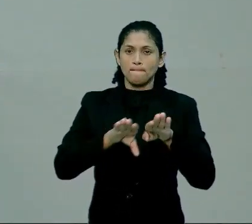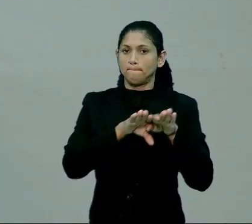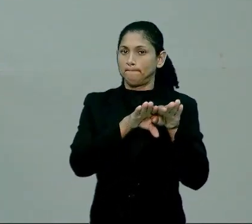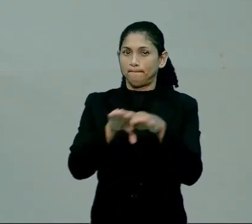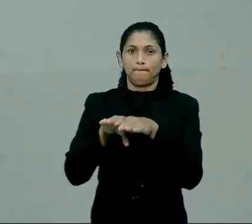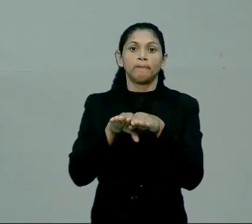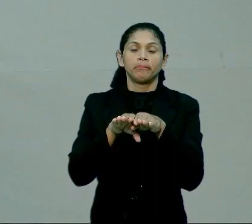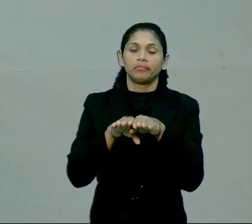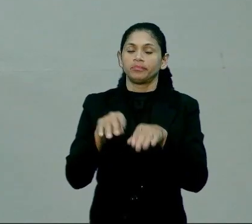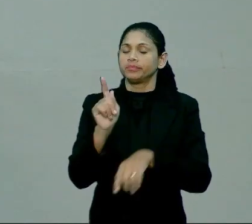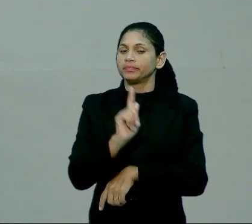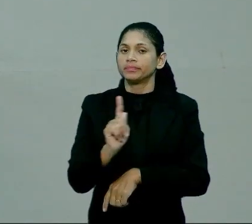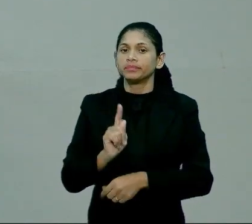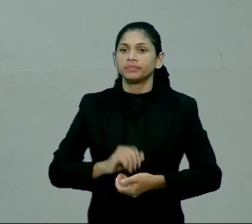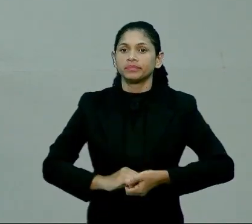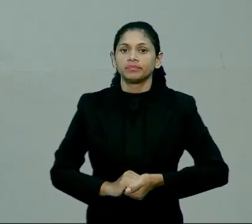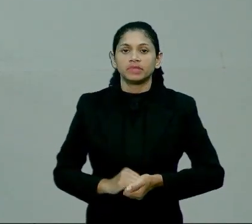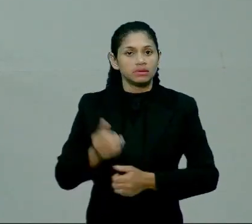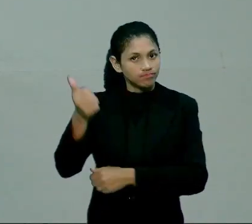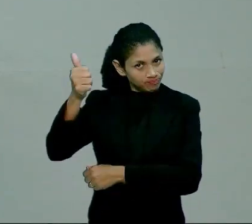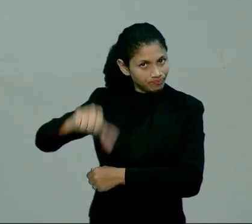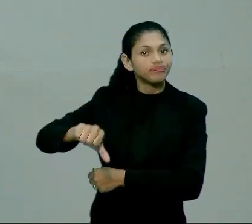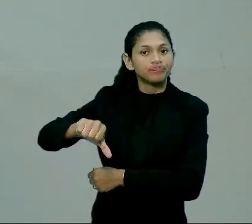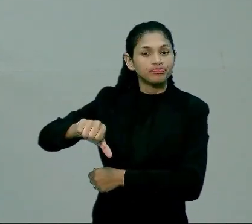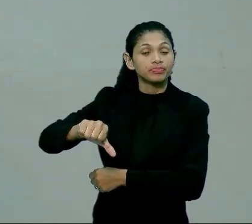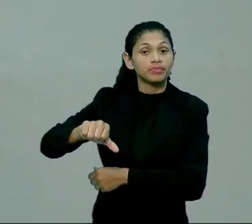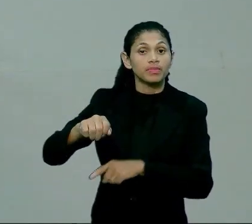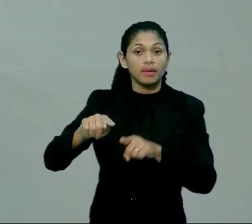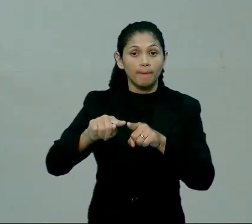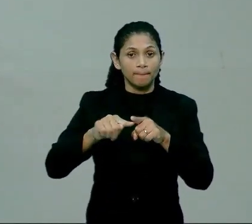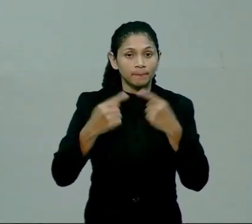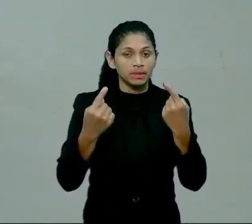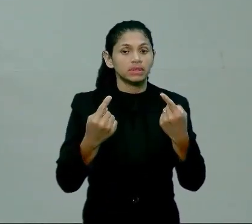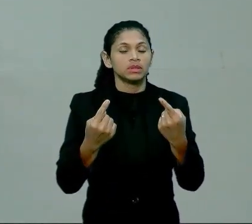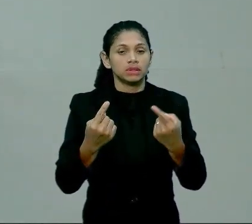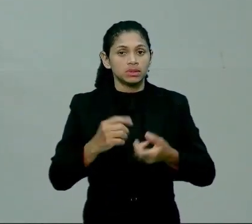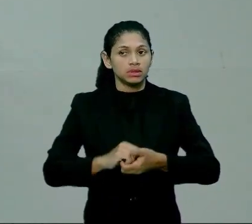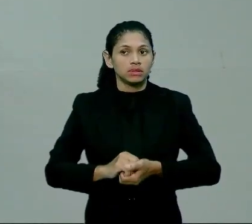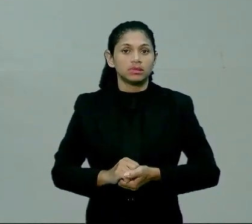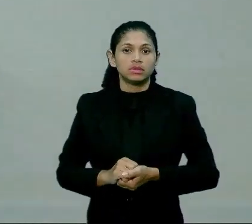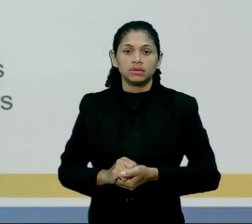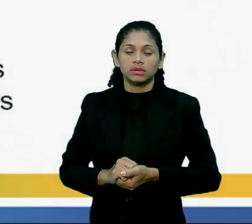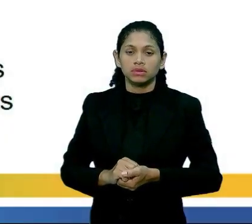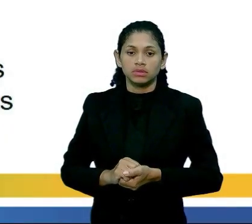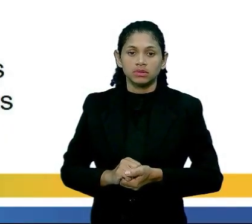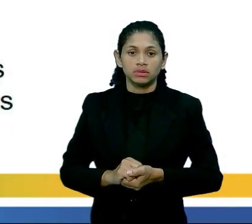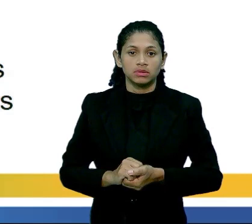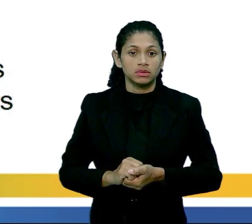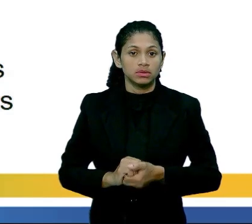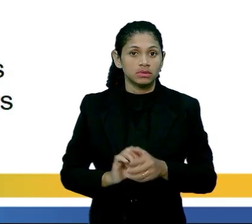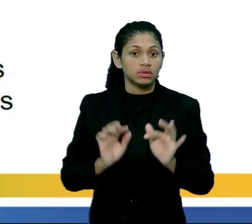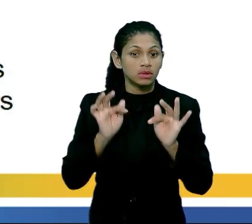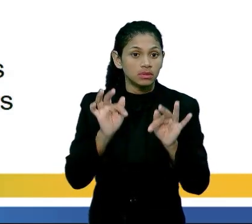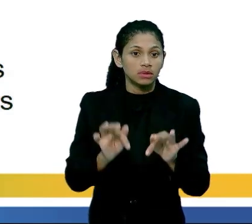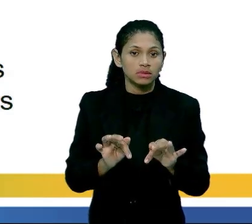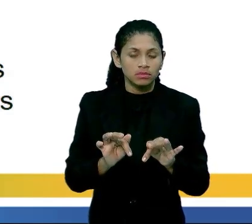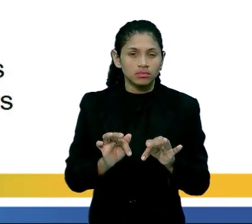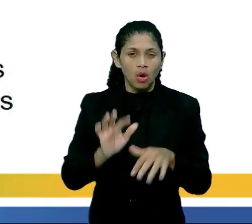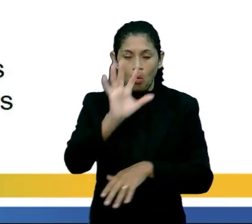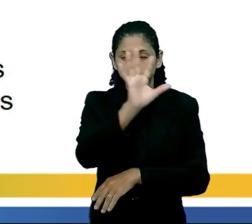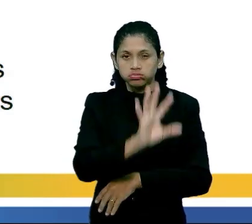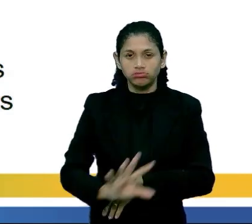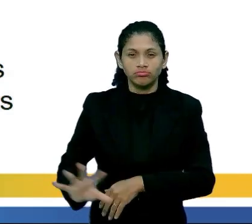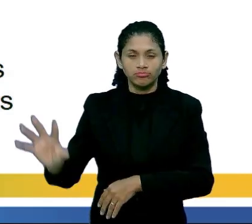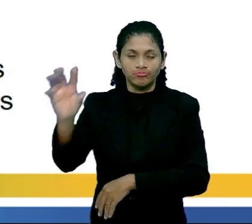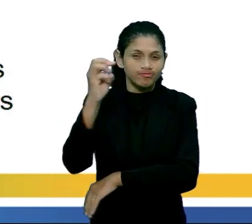demanda que acaba sendo negativo. A gente já viu quais são os efeitos negativos dela, e aí para a gente encerrar, a gente já faz aquele mapa